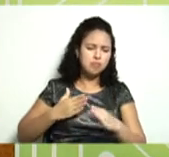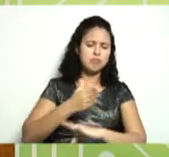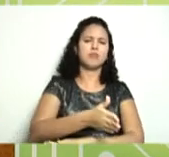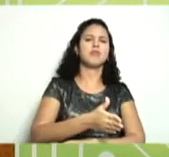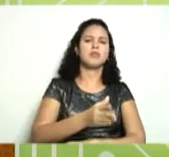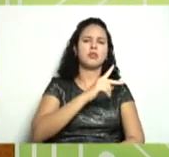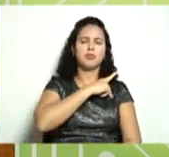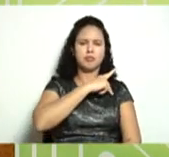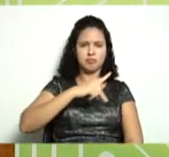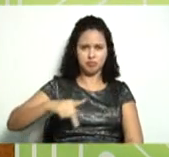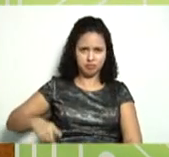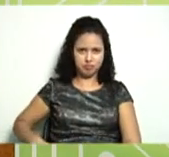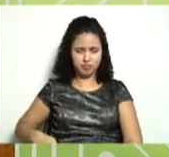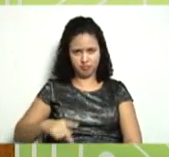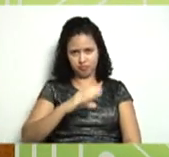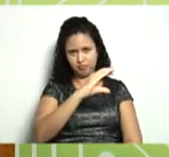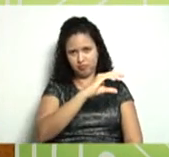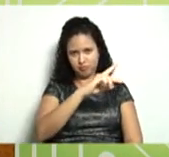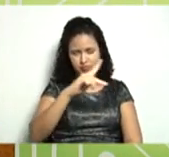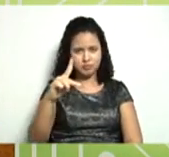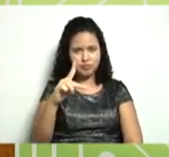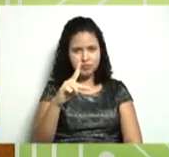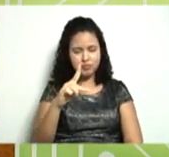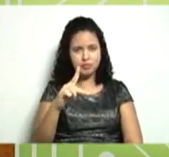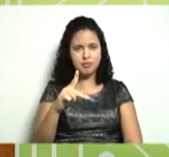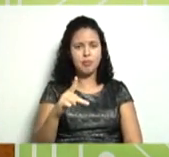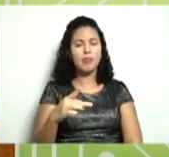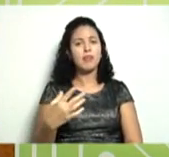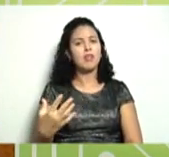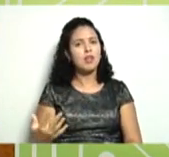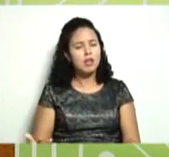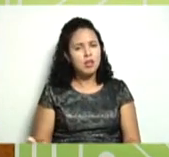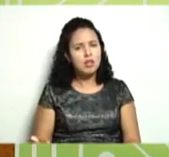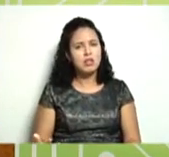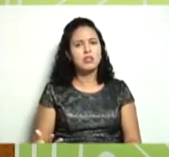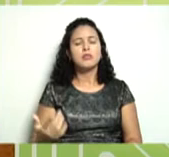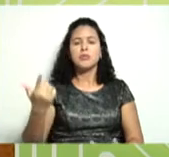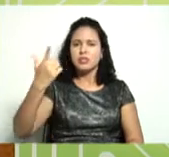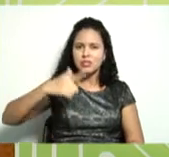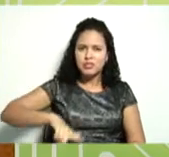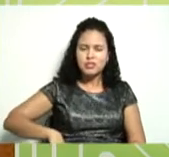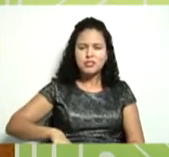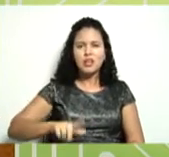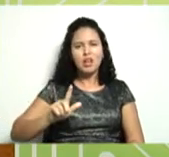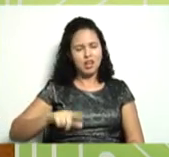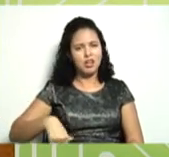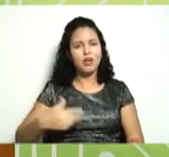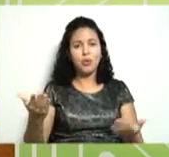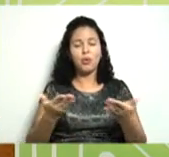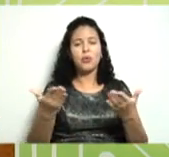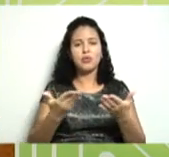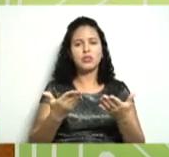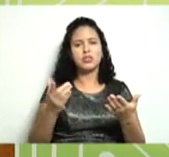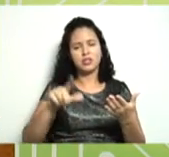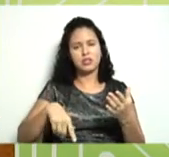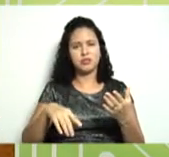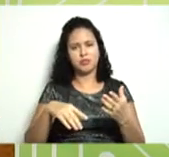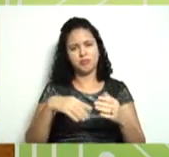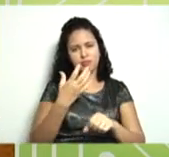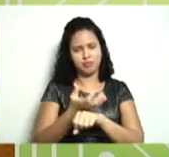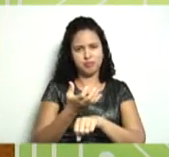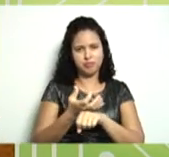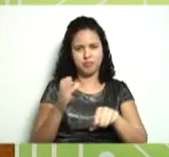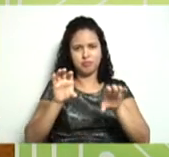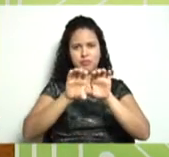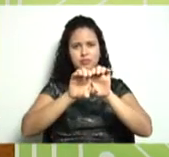à presidência de uma cooperativa. A professora está novamente falando de presidente. Isso, a matéria de hoje é a estrutura das cooperativas. E